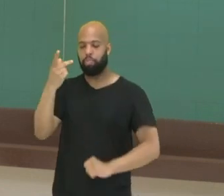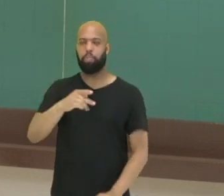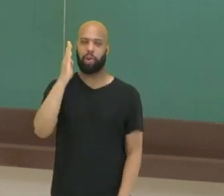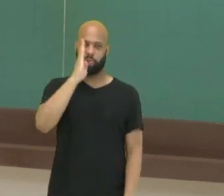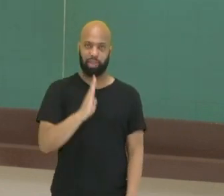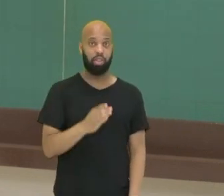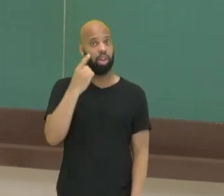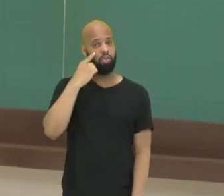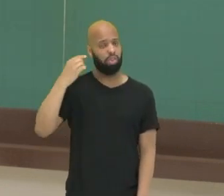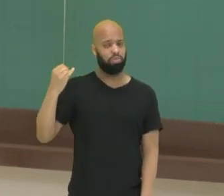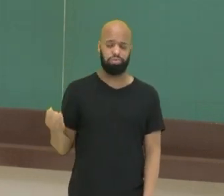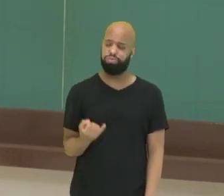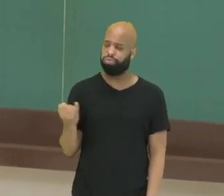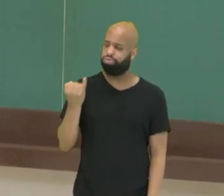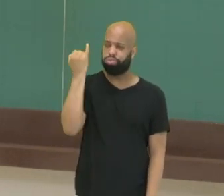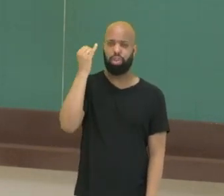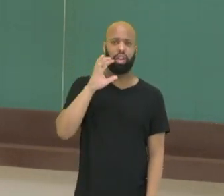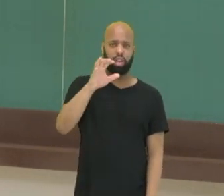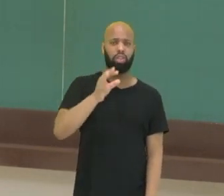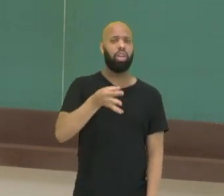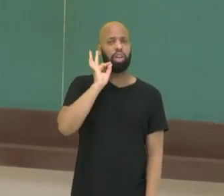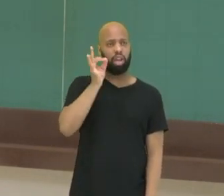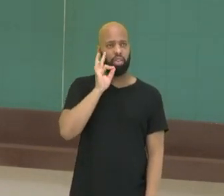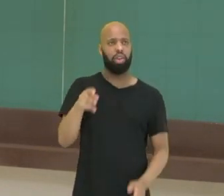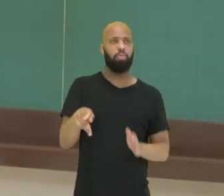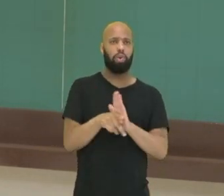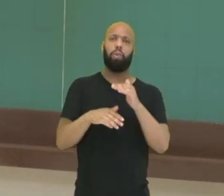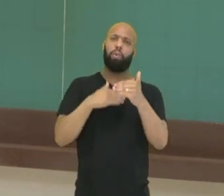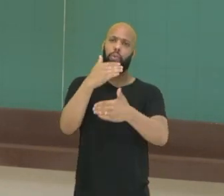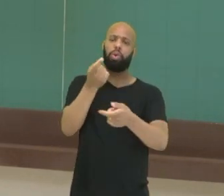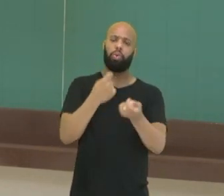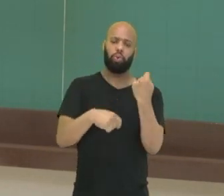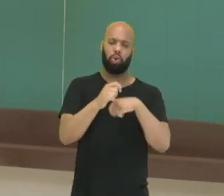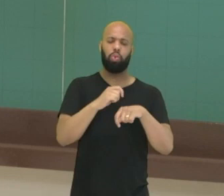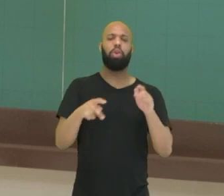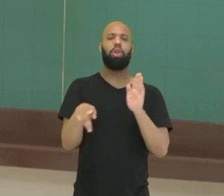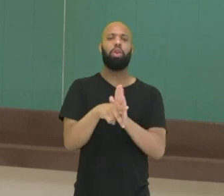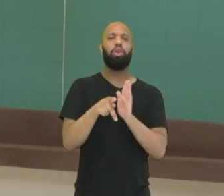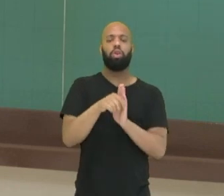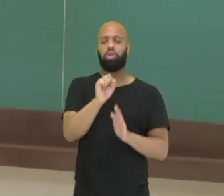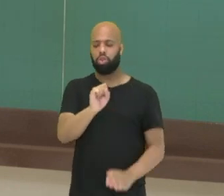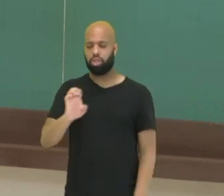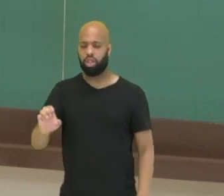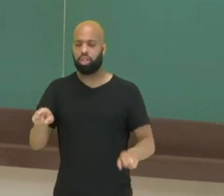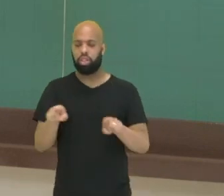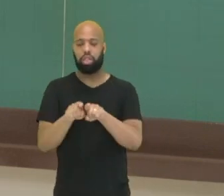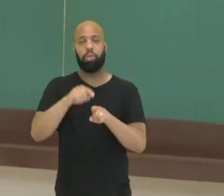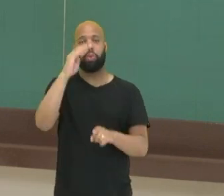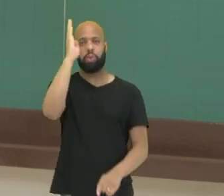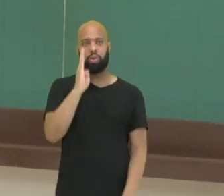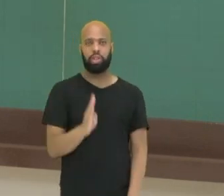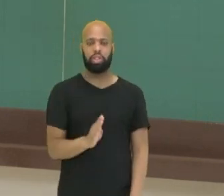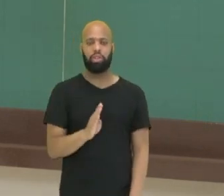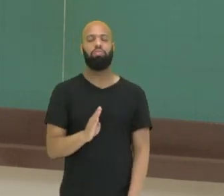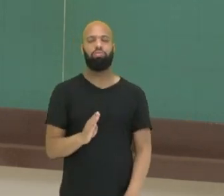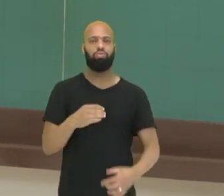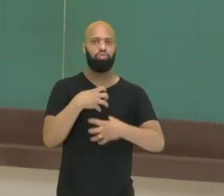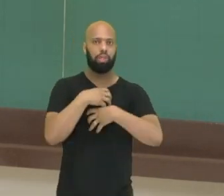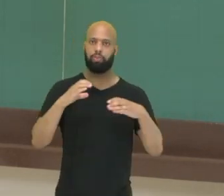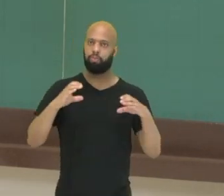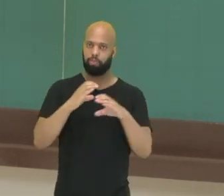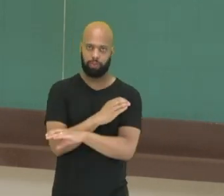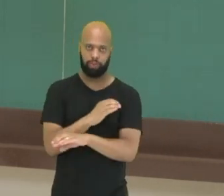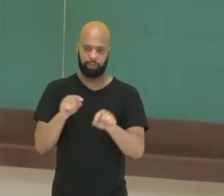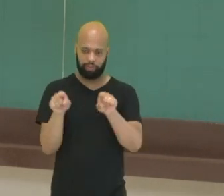quanto foi importante a cafeicultura para o desenvolvimento econômico do Sudeste e do Brasil como um todo também,